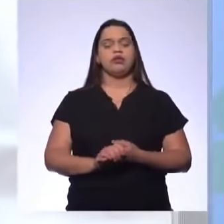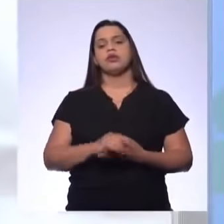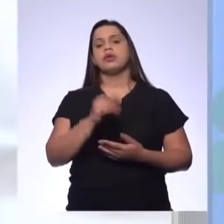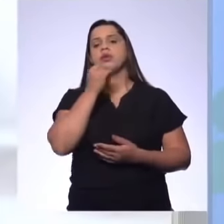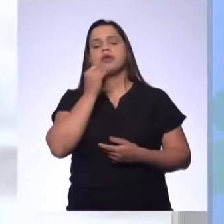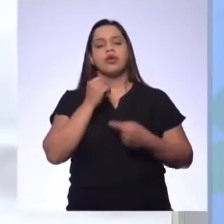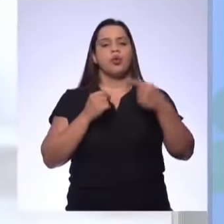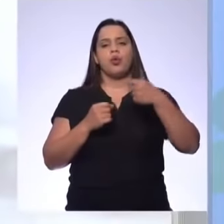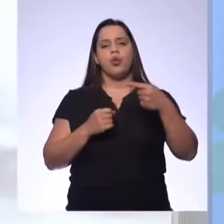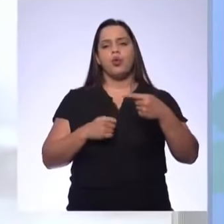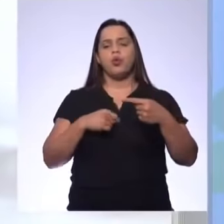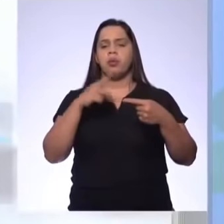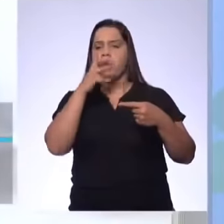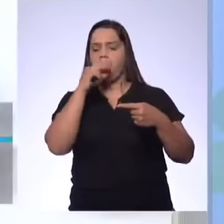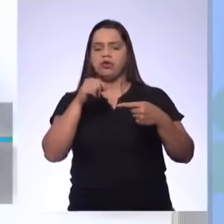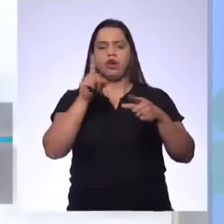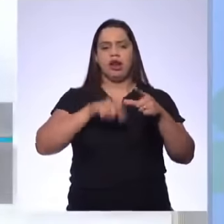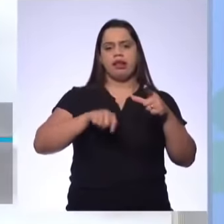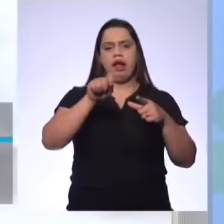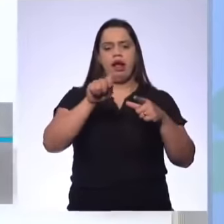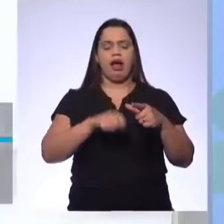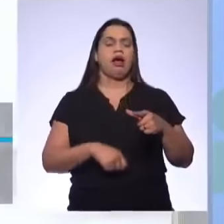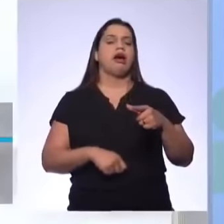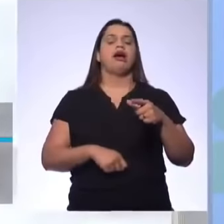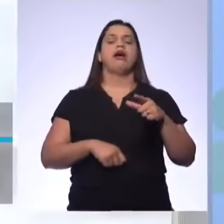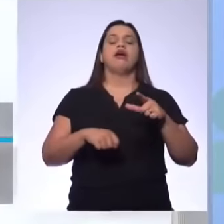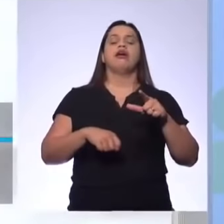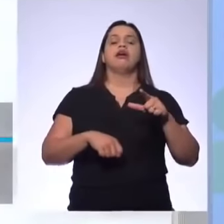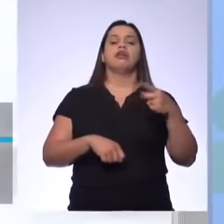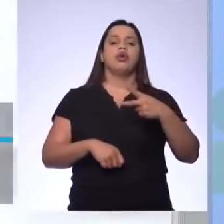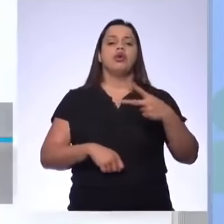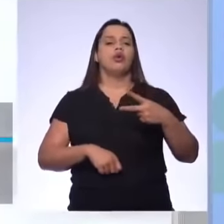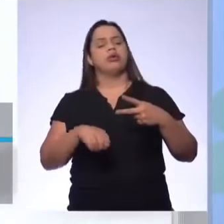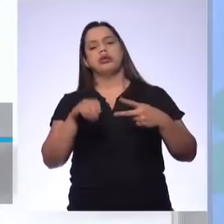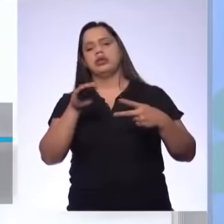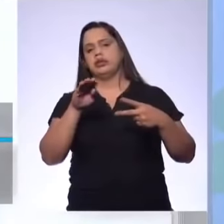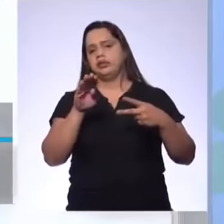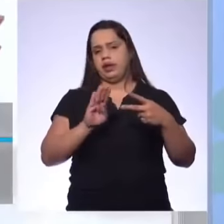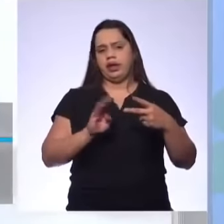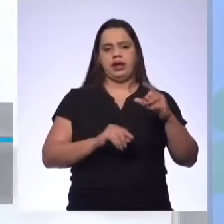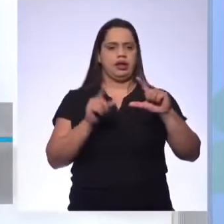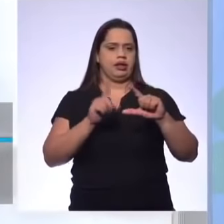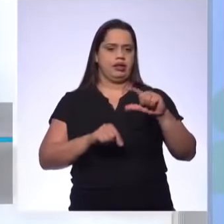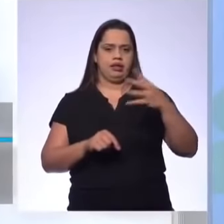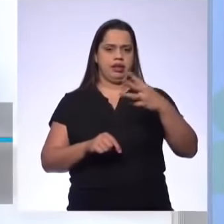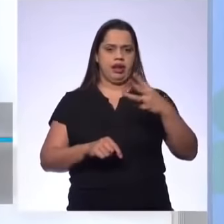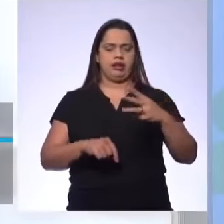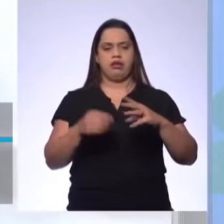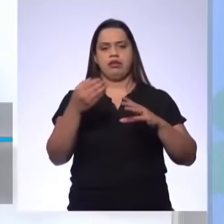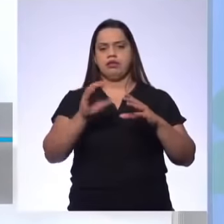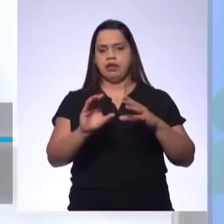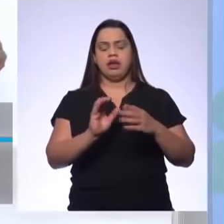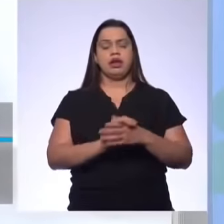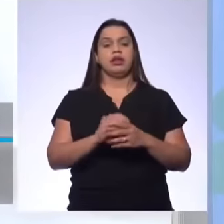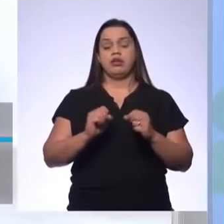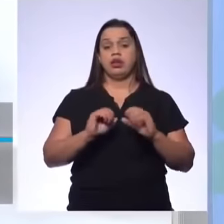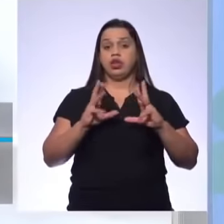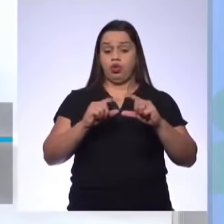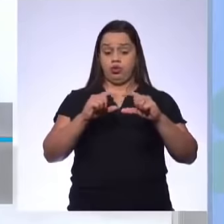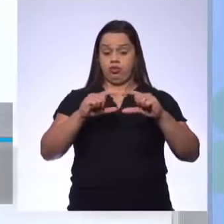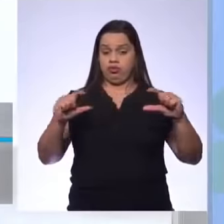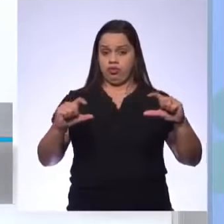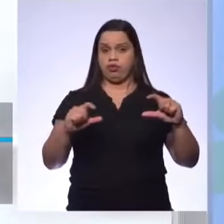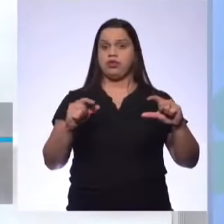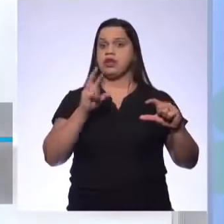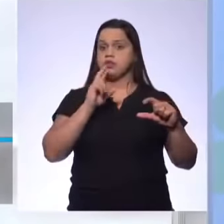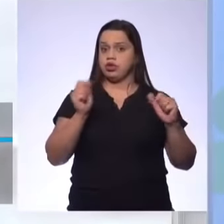você vai colocar um eu acho que a letra a dois eu acho que é a B3 eu acho que é a ser e vocês vão colocar numa interação só para